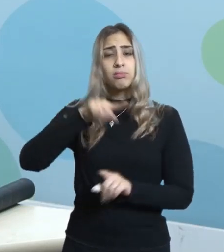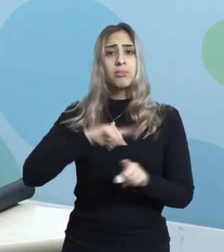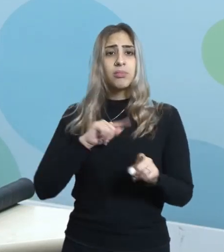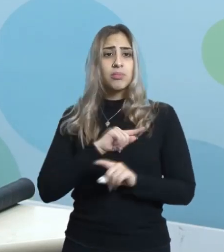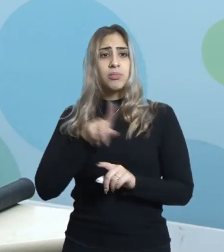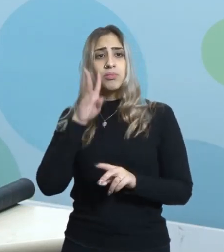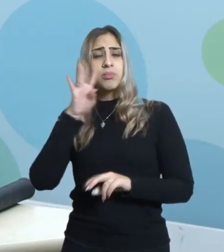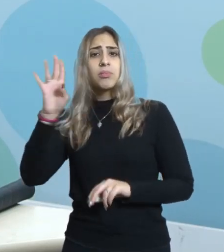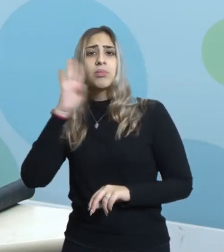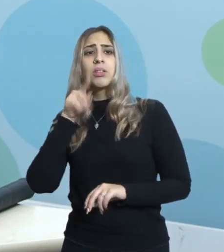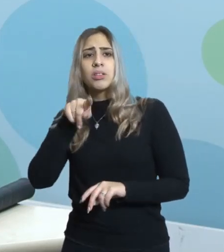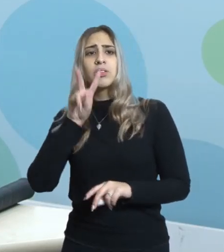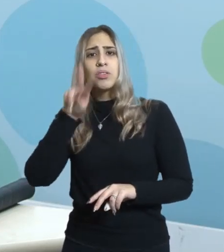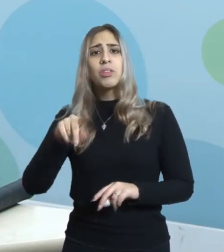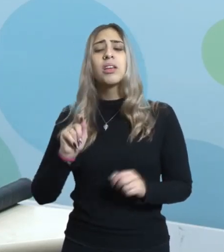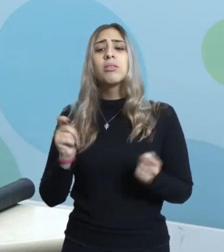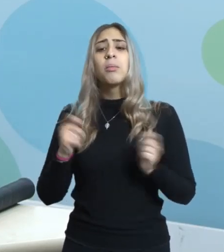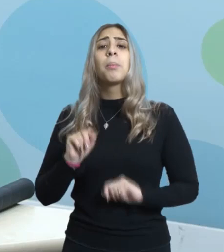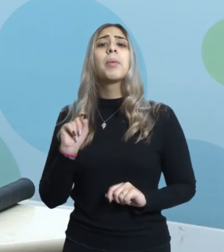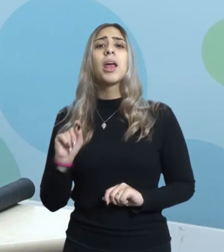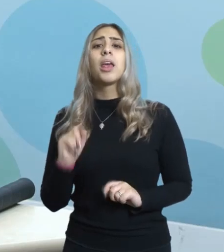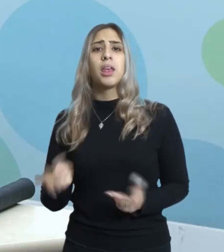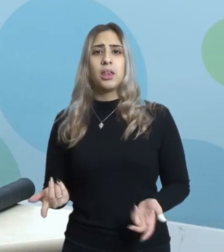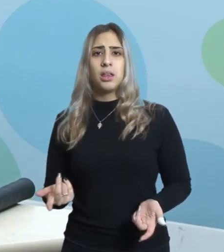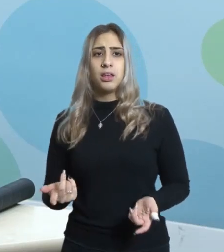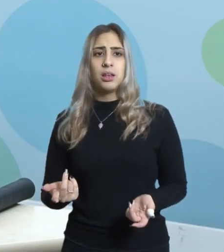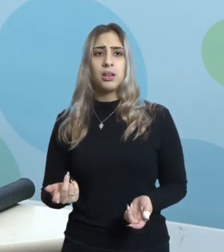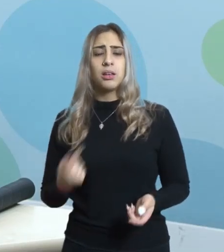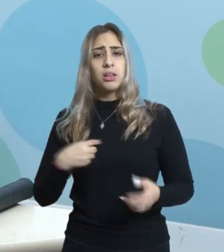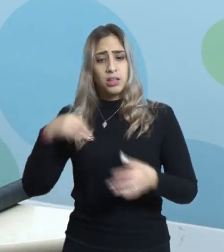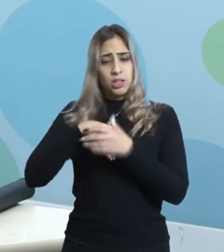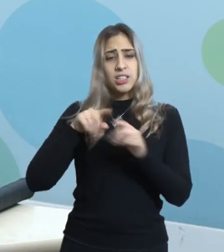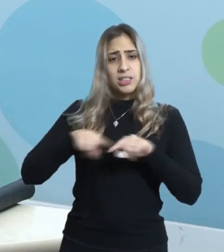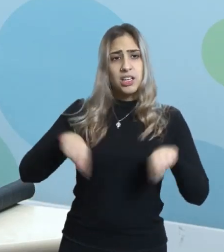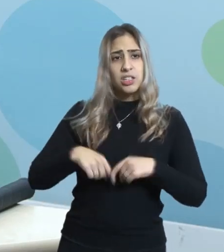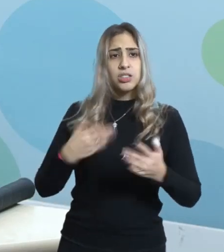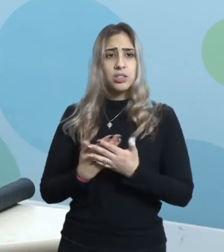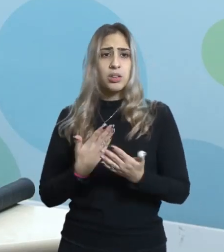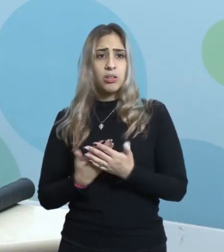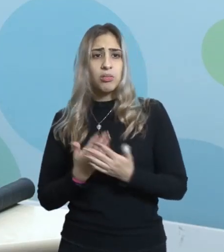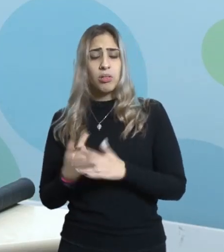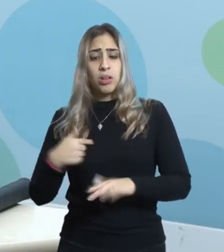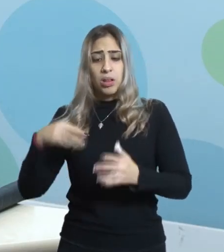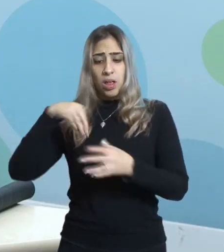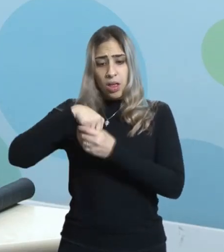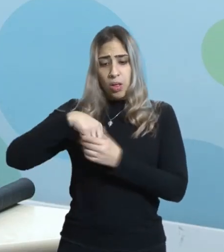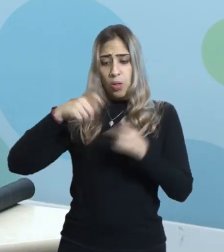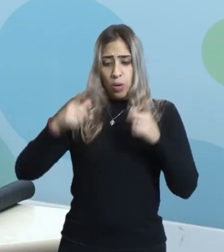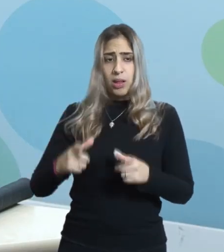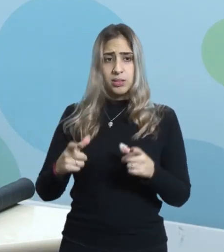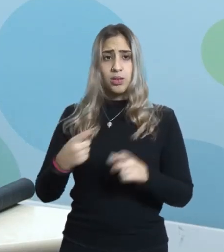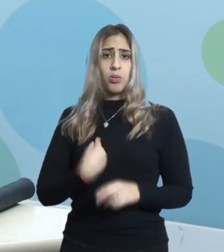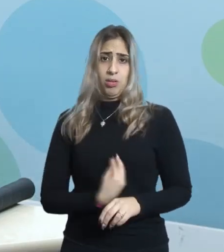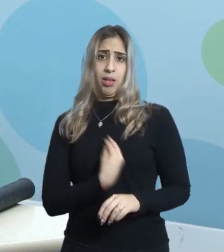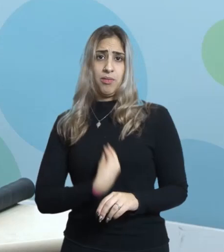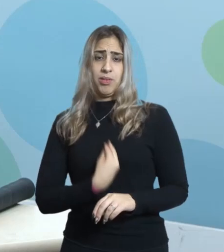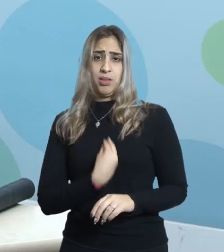imaginem, mas isso vai servir para quê? Serve. Serve na sala de aula, serve na locomoção, serve na vida.